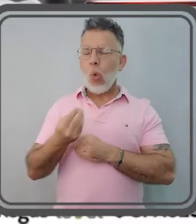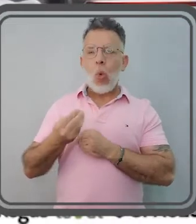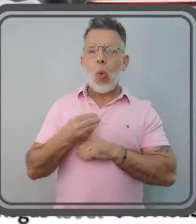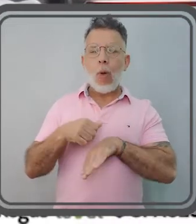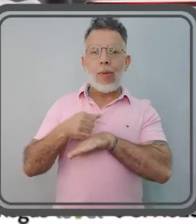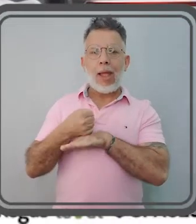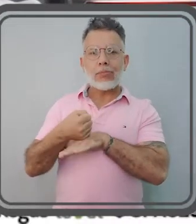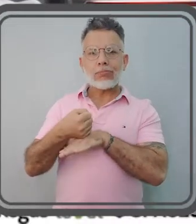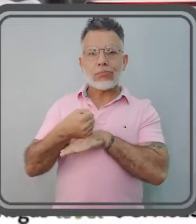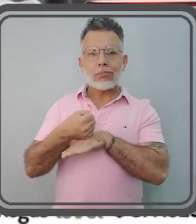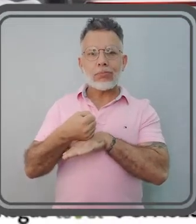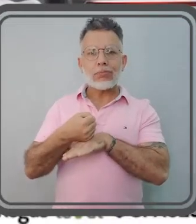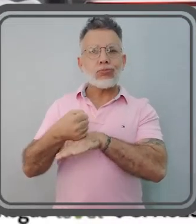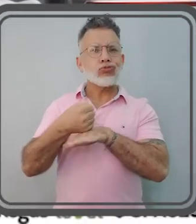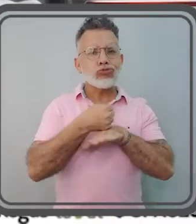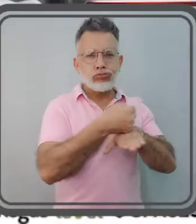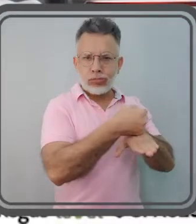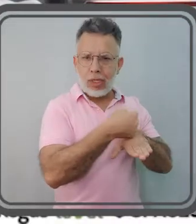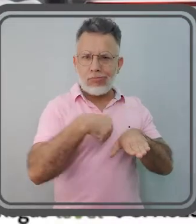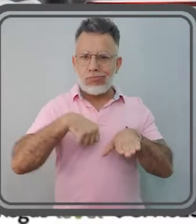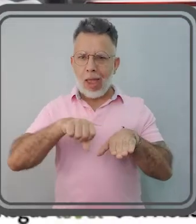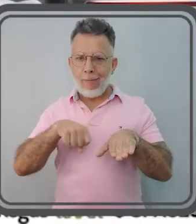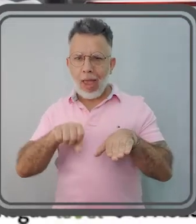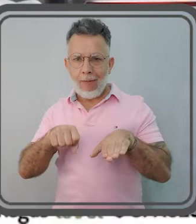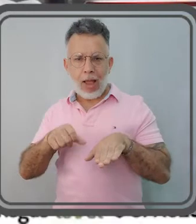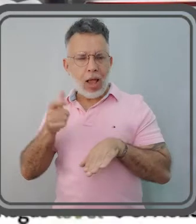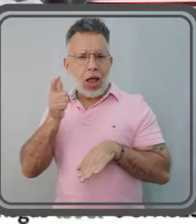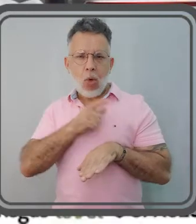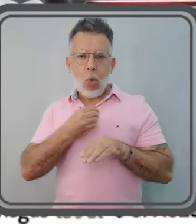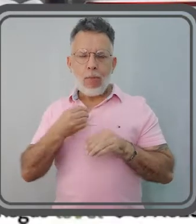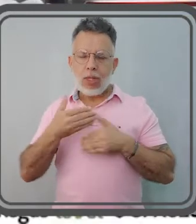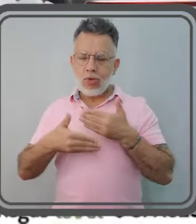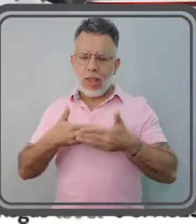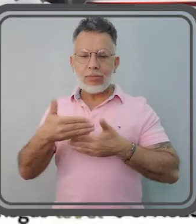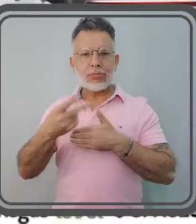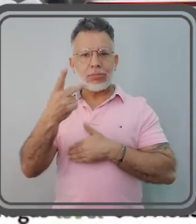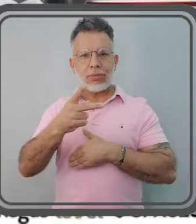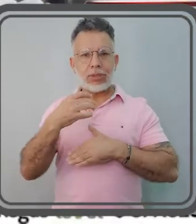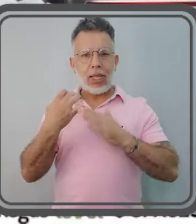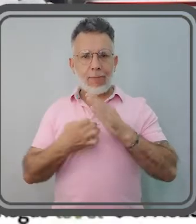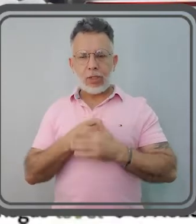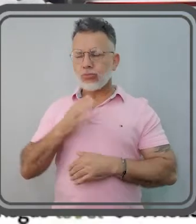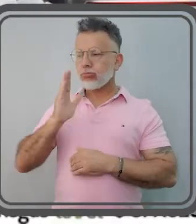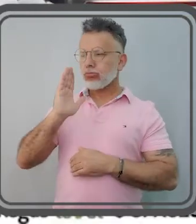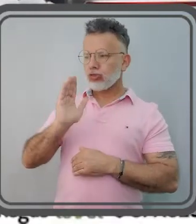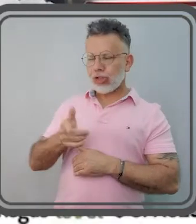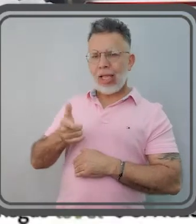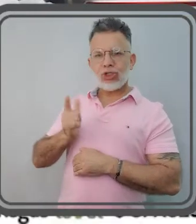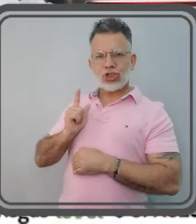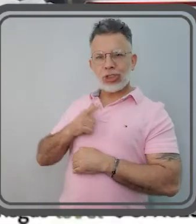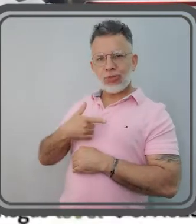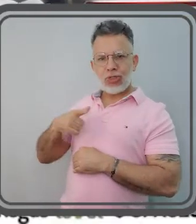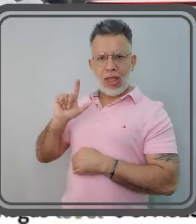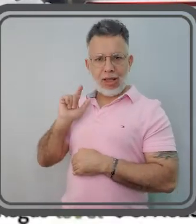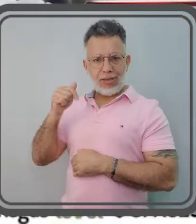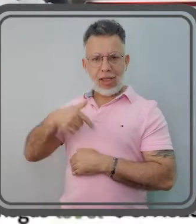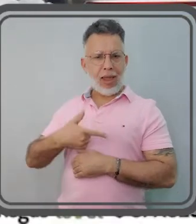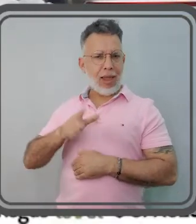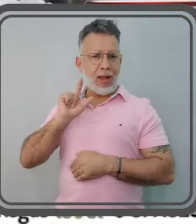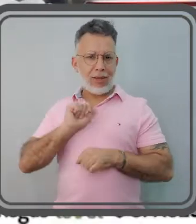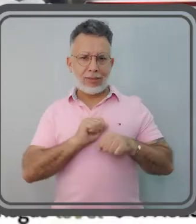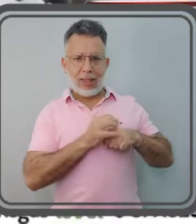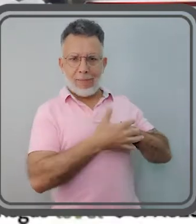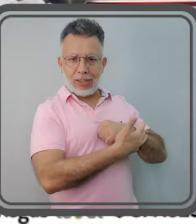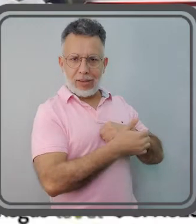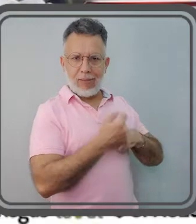Splash? Nós já tínhamos o delivery antes da pandemia, né? Porque o delivery, ele bombou no meio da